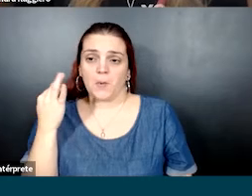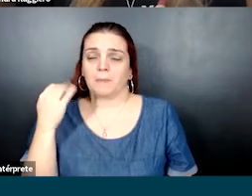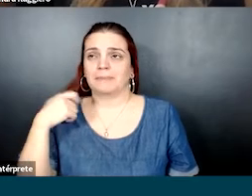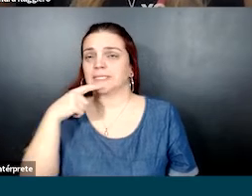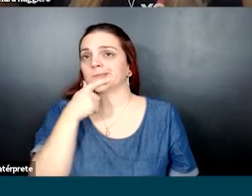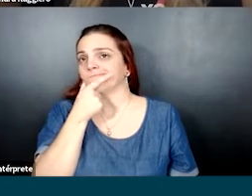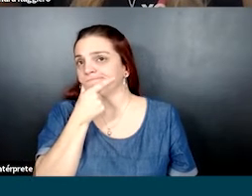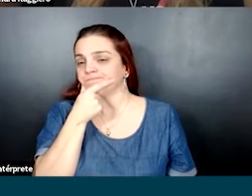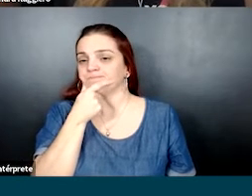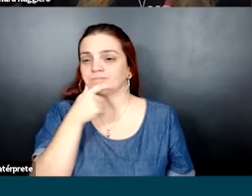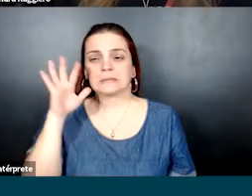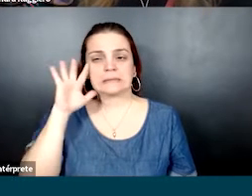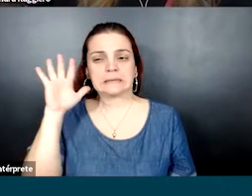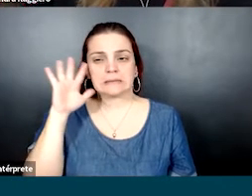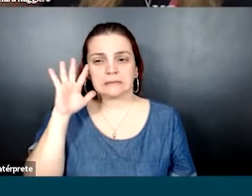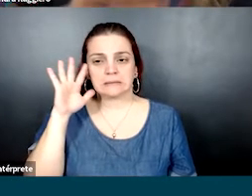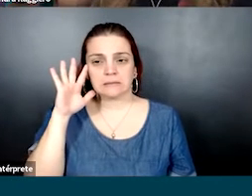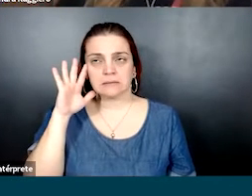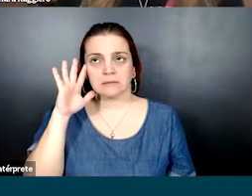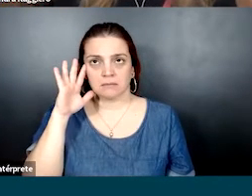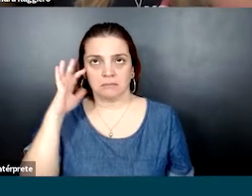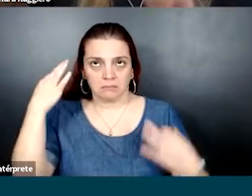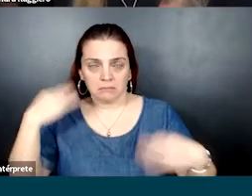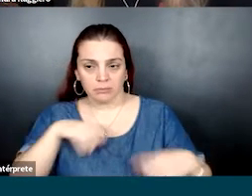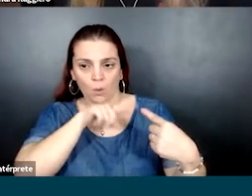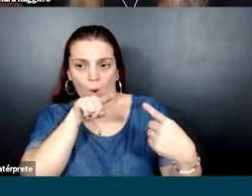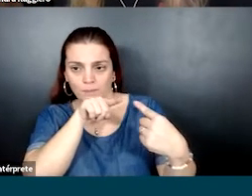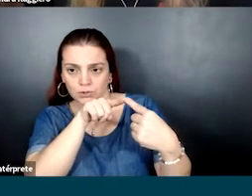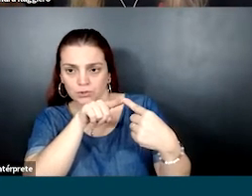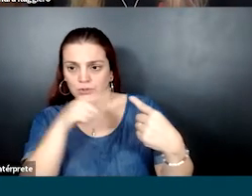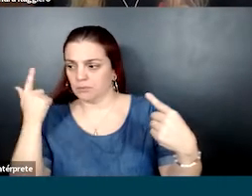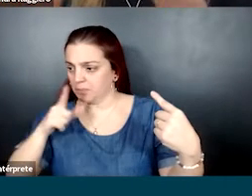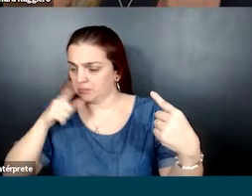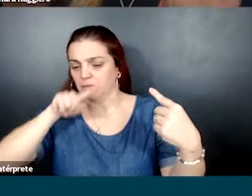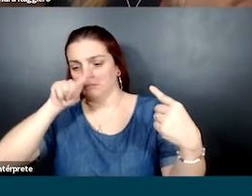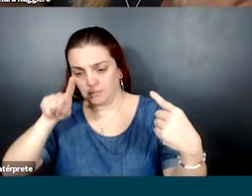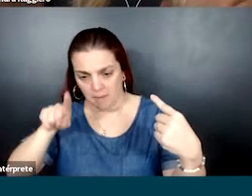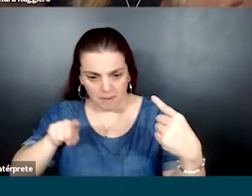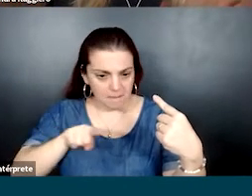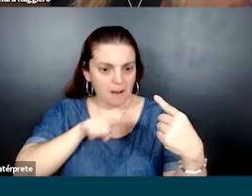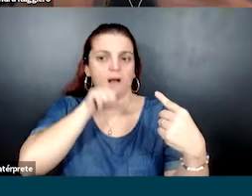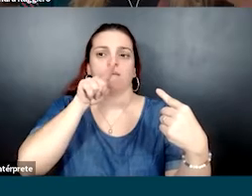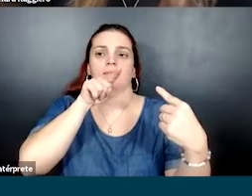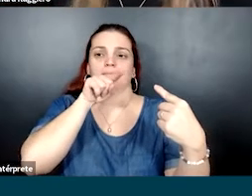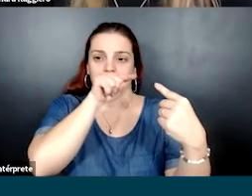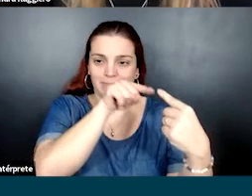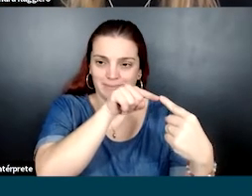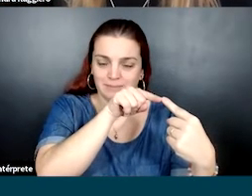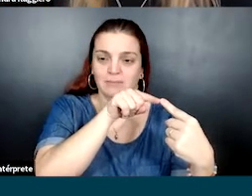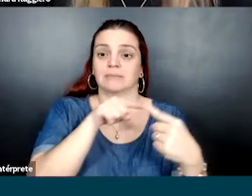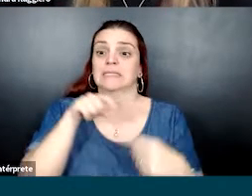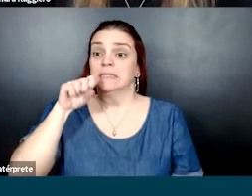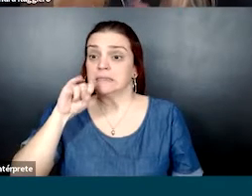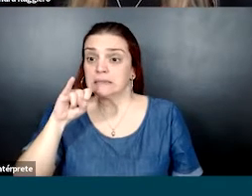refletir se esse produto, se a gente ainda está atendendo aquilo que a gente está se propondo, e, caso necessário, a gente,